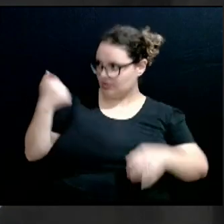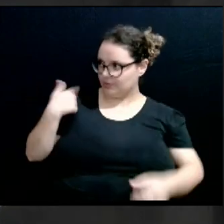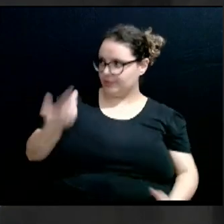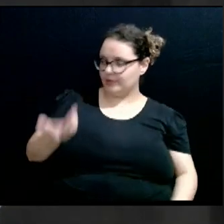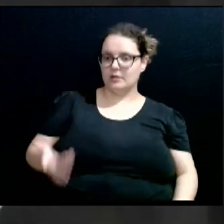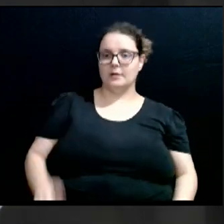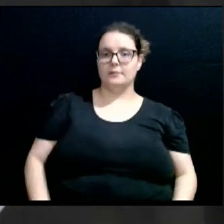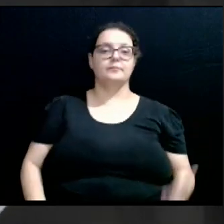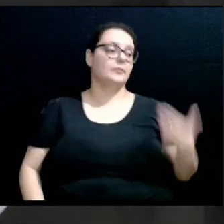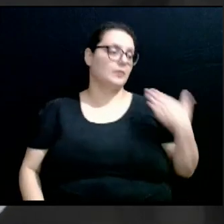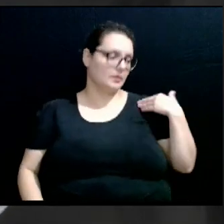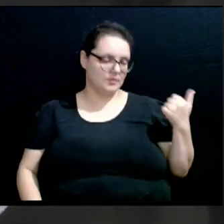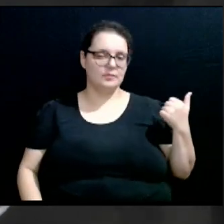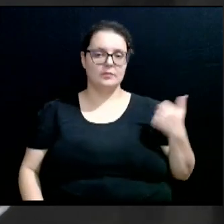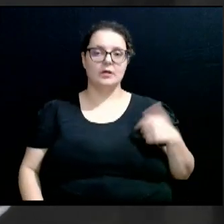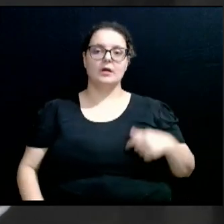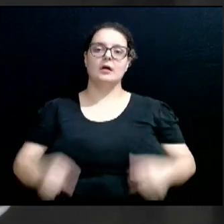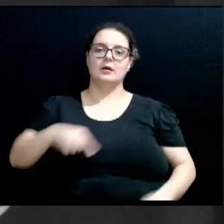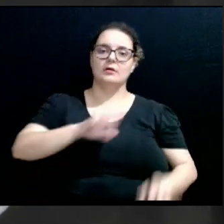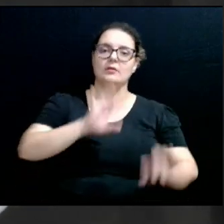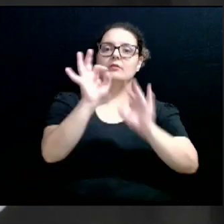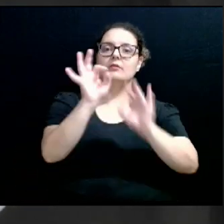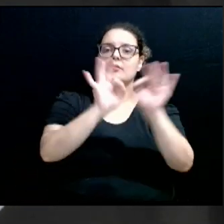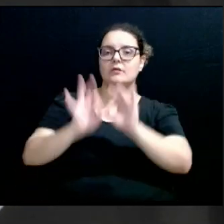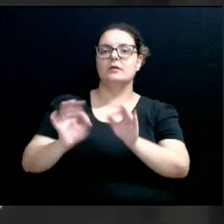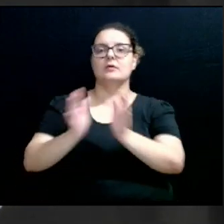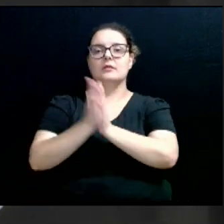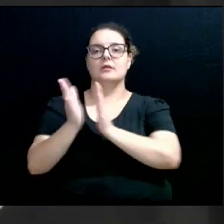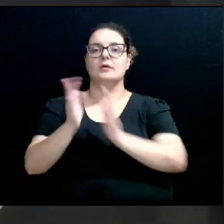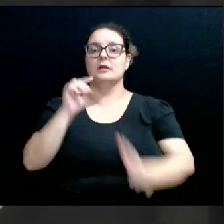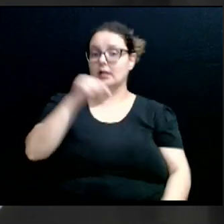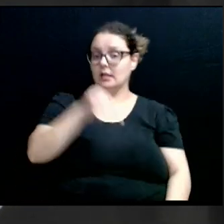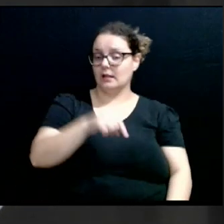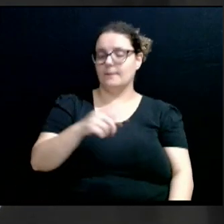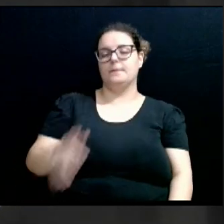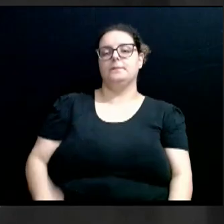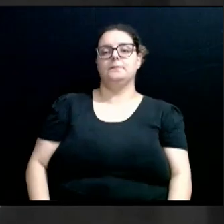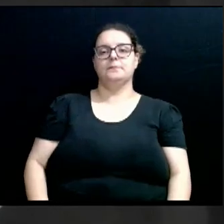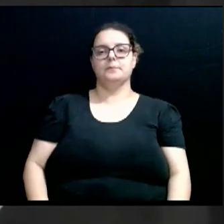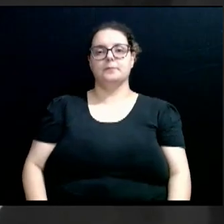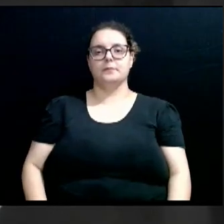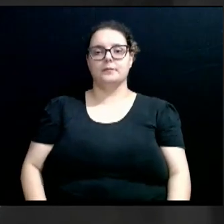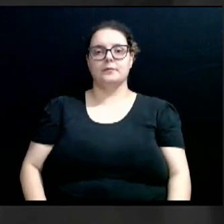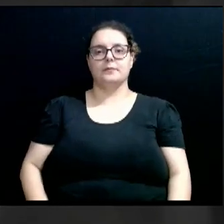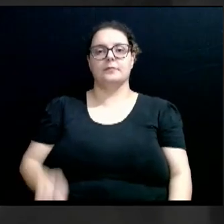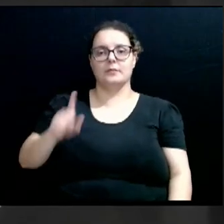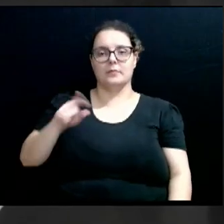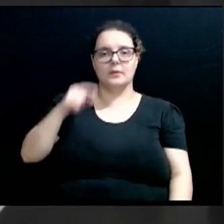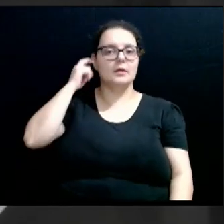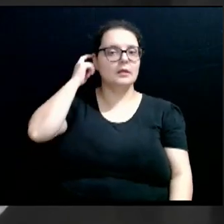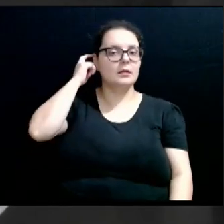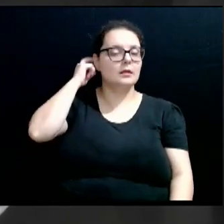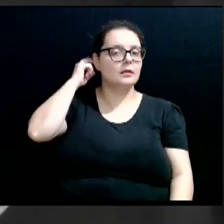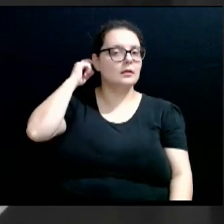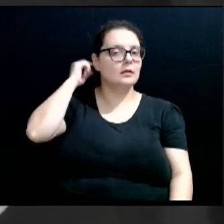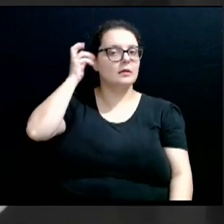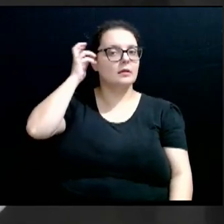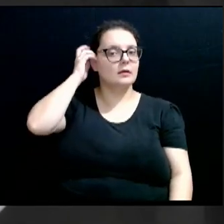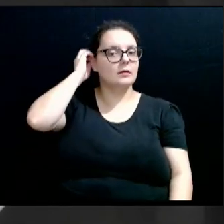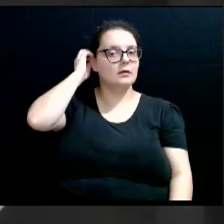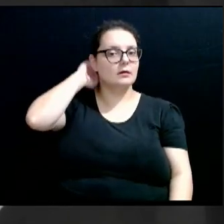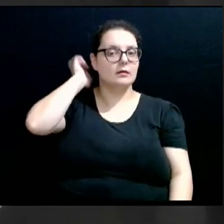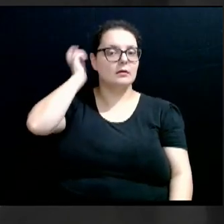eu montei essa biblioteca lá, né? Que é uma biblioteca, que é um espaço cultural